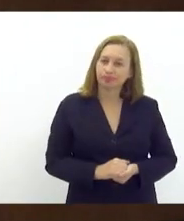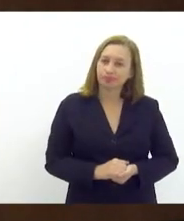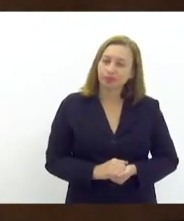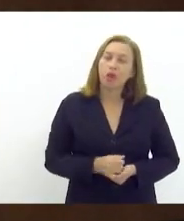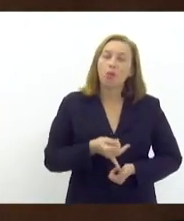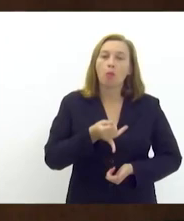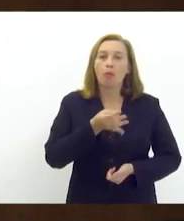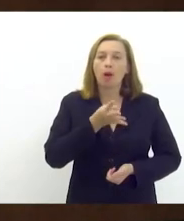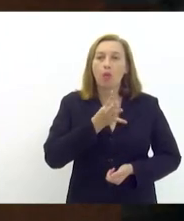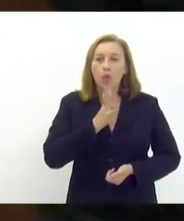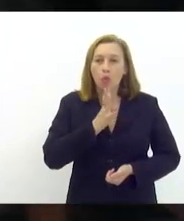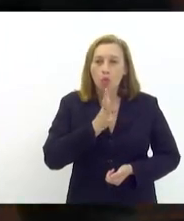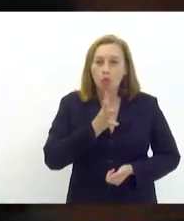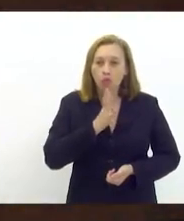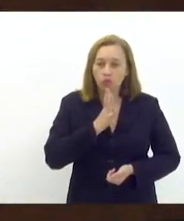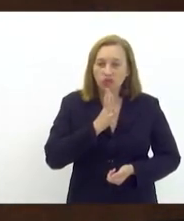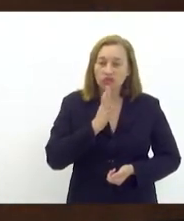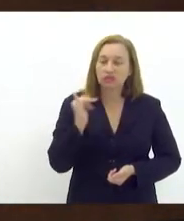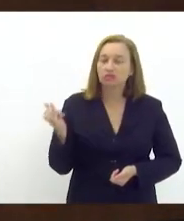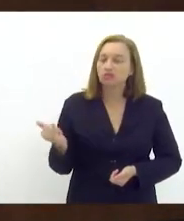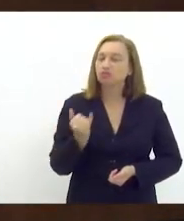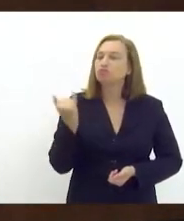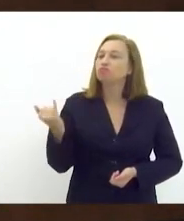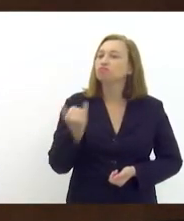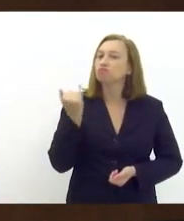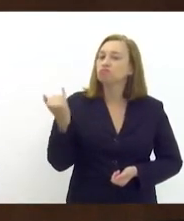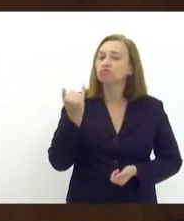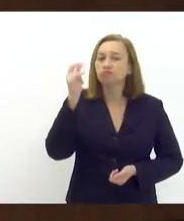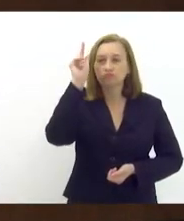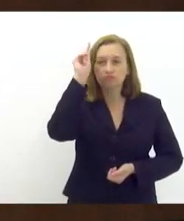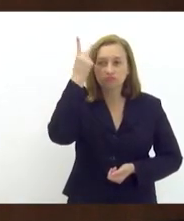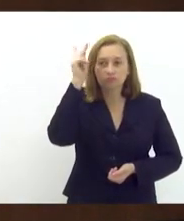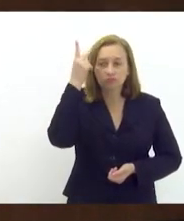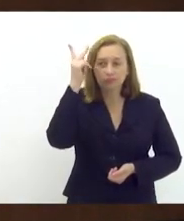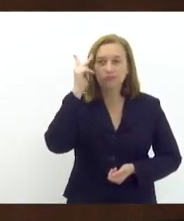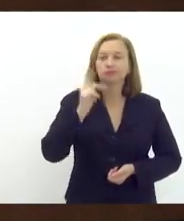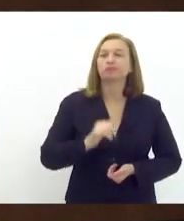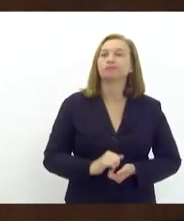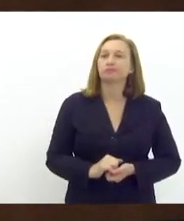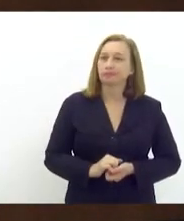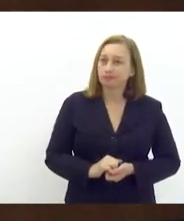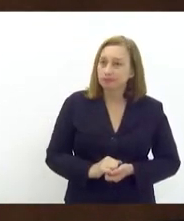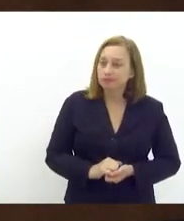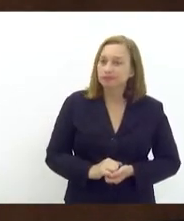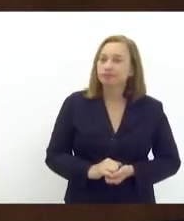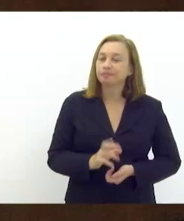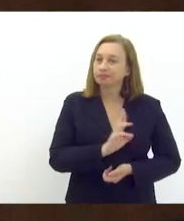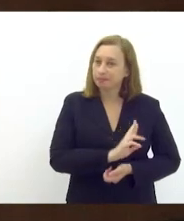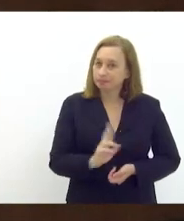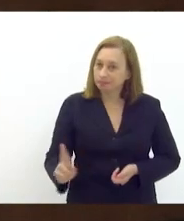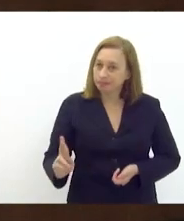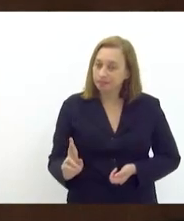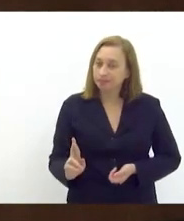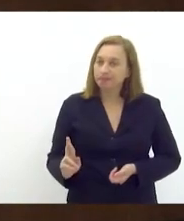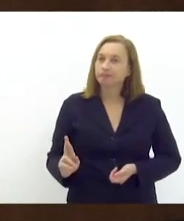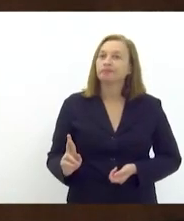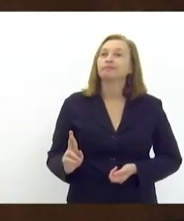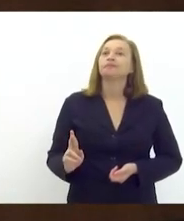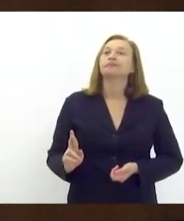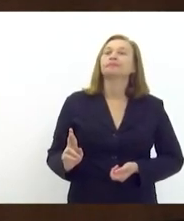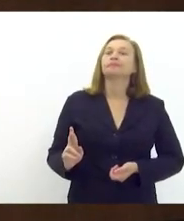reconhecer a importância histórica das religiões de matriz